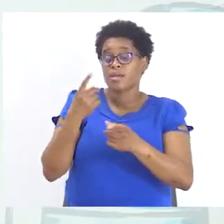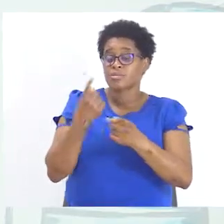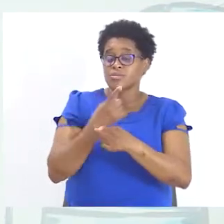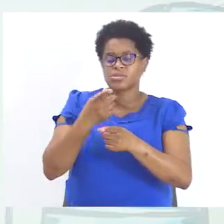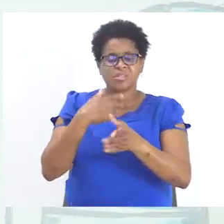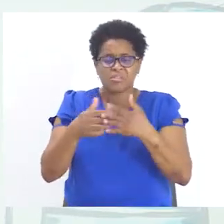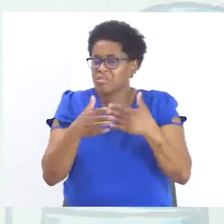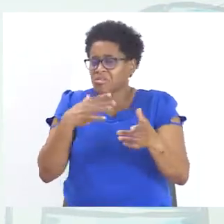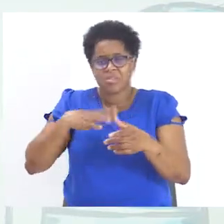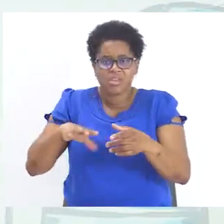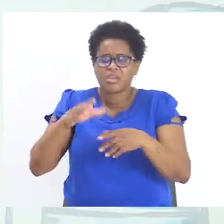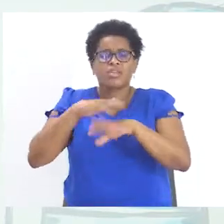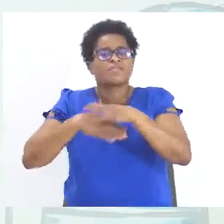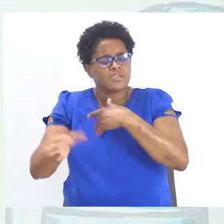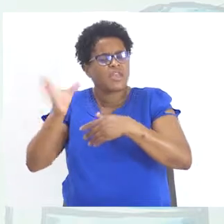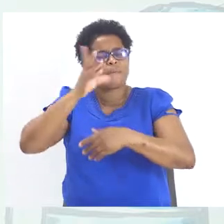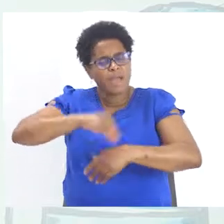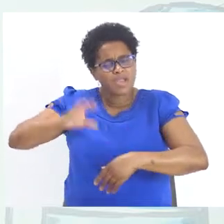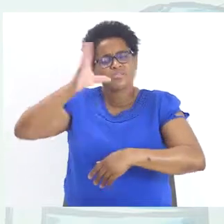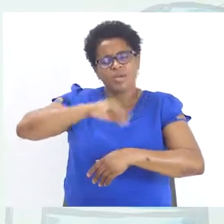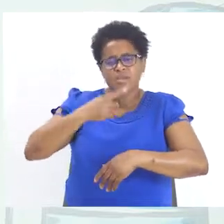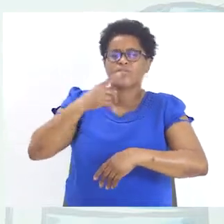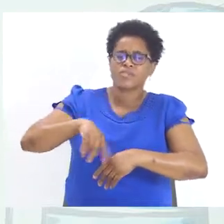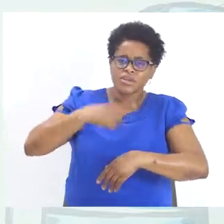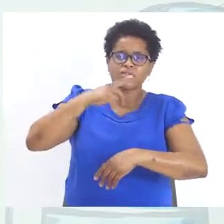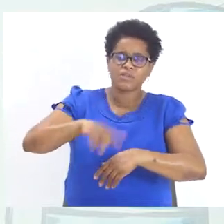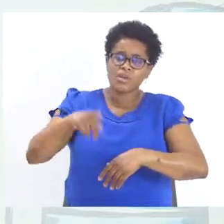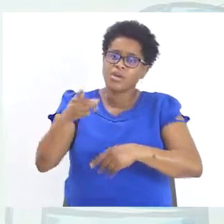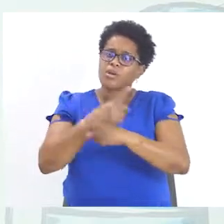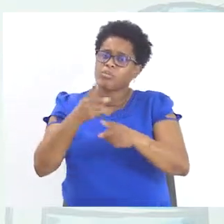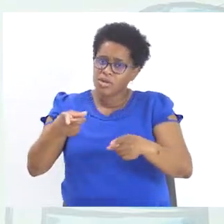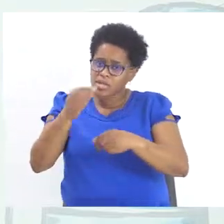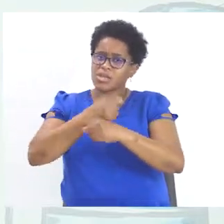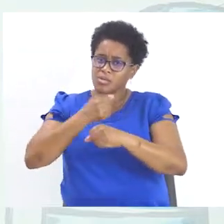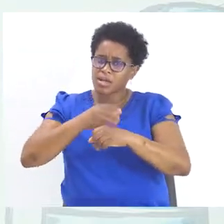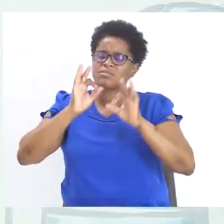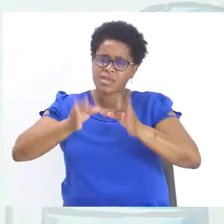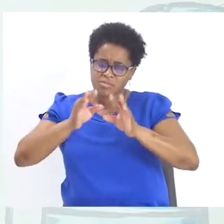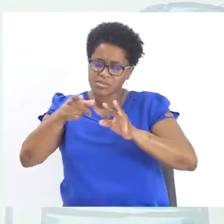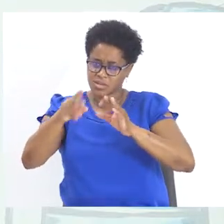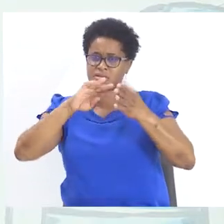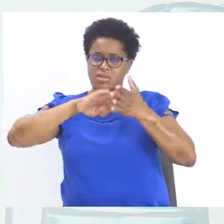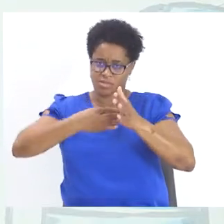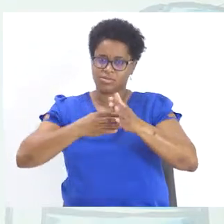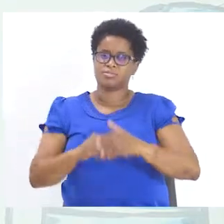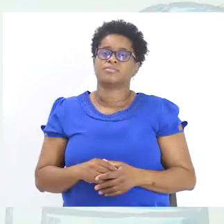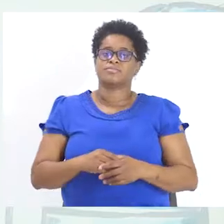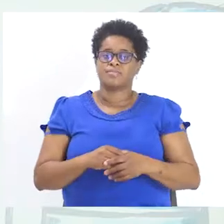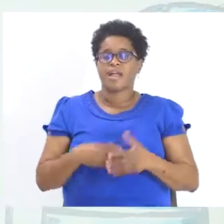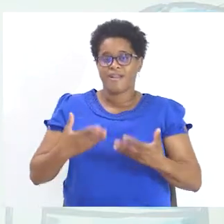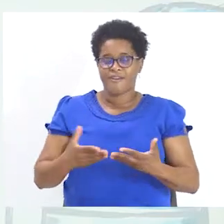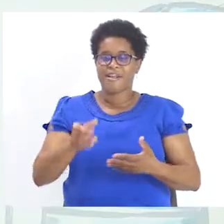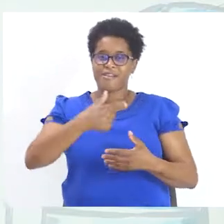e praticar mais vezes, que isso são exercícios que aparecem sempre no teste, ok? Agora